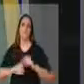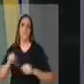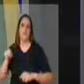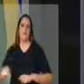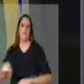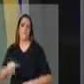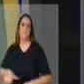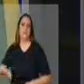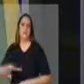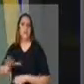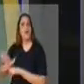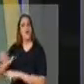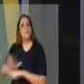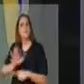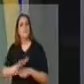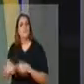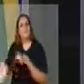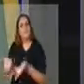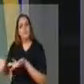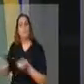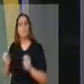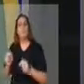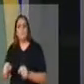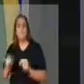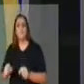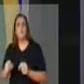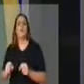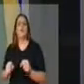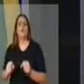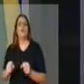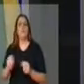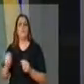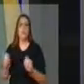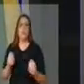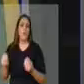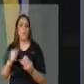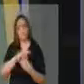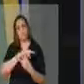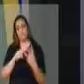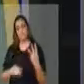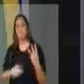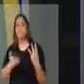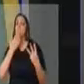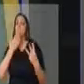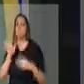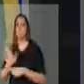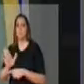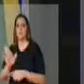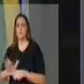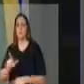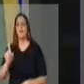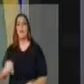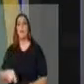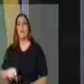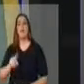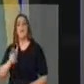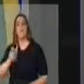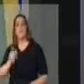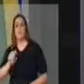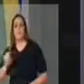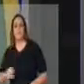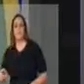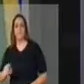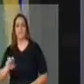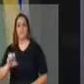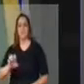quê? Porque a gente pode reabilitar as pessoas com laringectomia total através de três formas. Através da voz esofágica, onde o